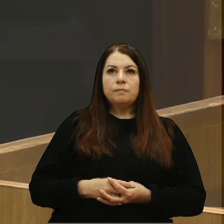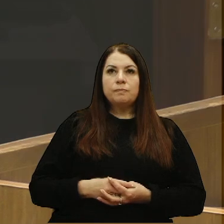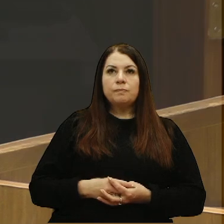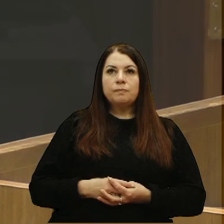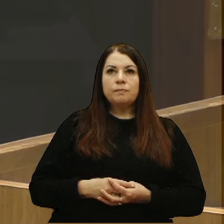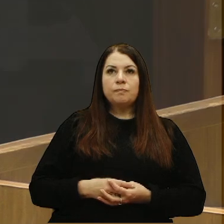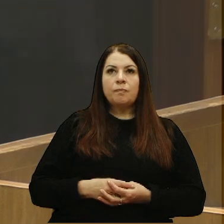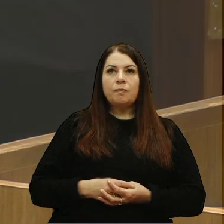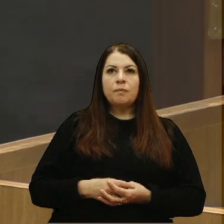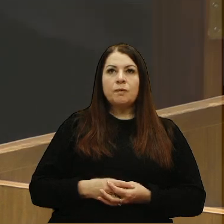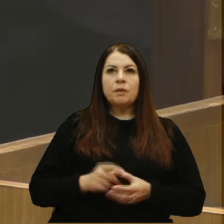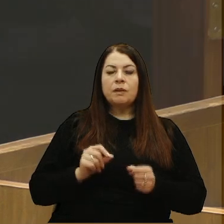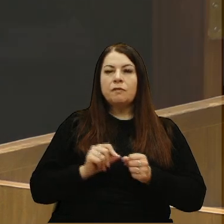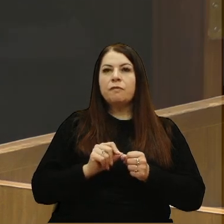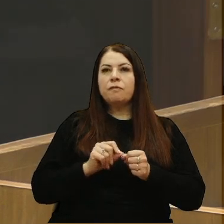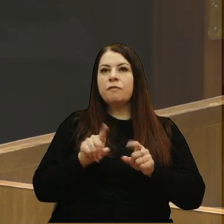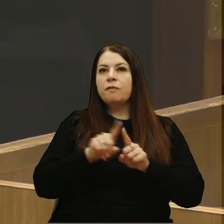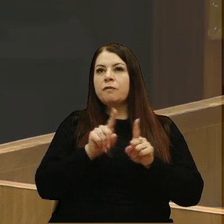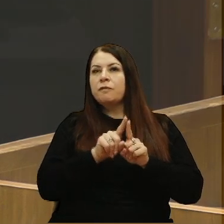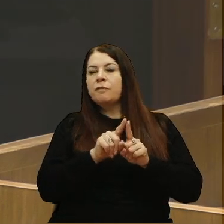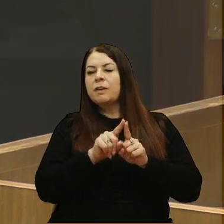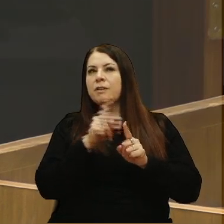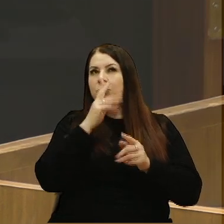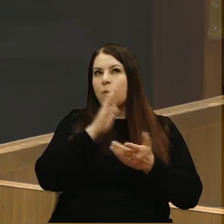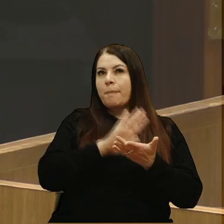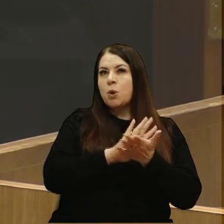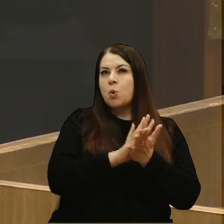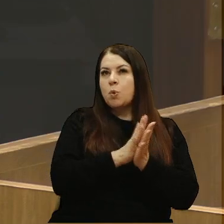que faz coro com uma certa xenofobia.